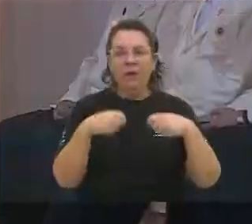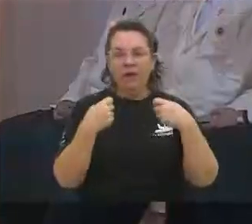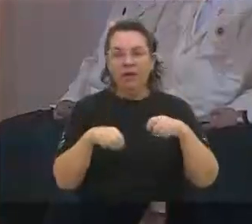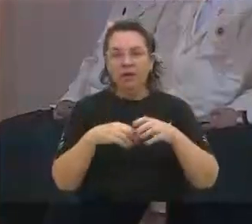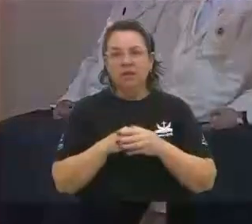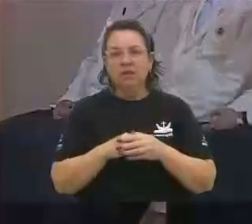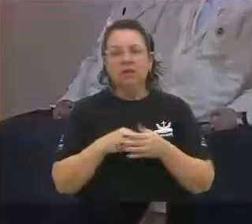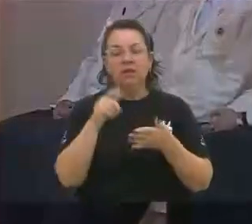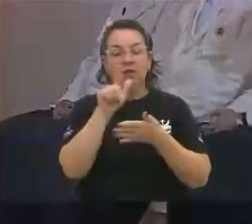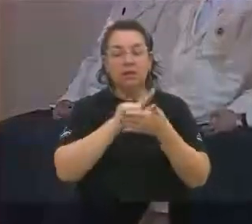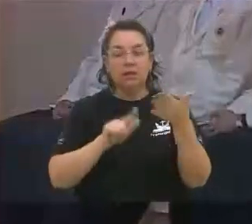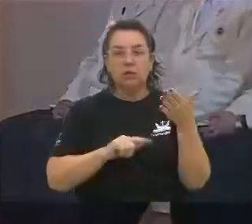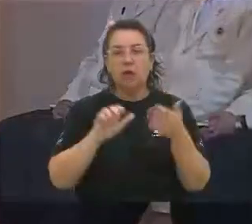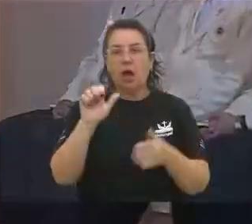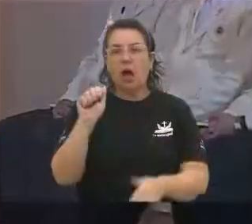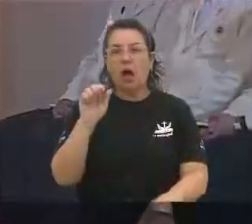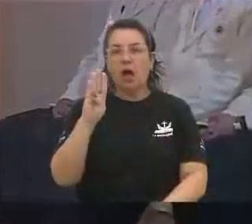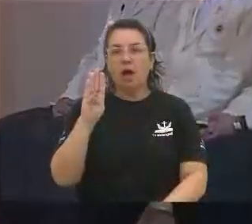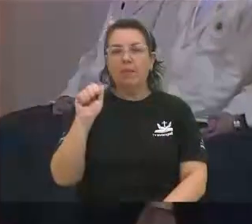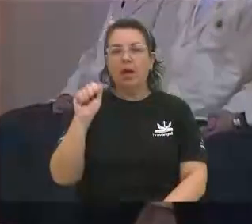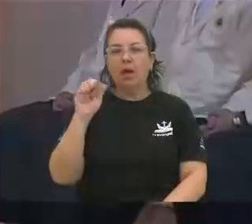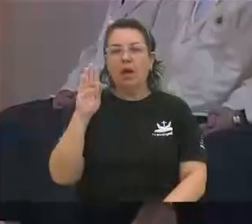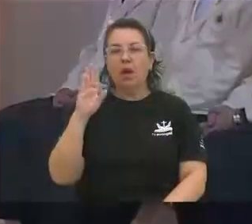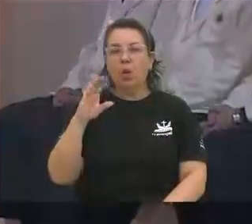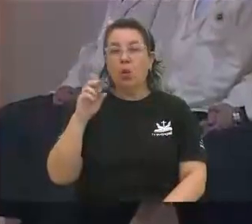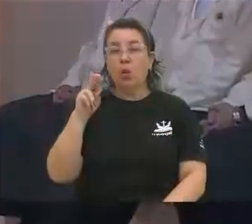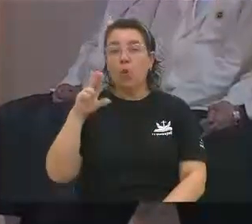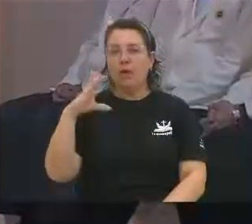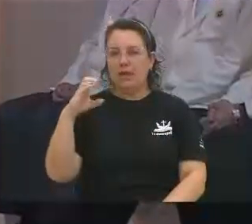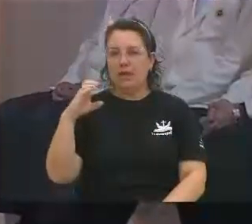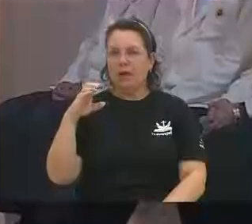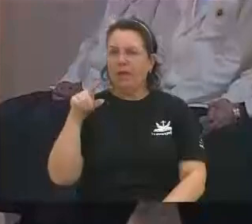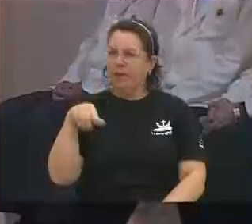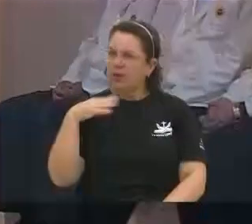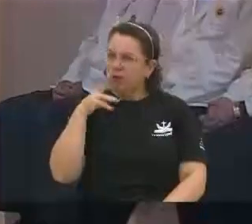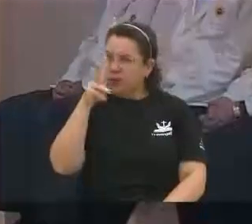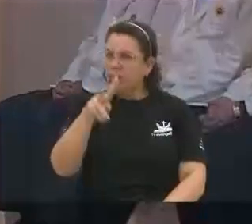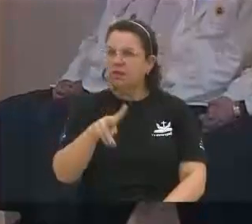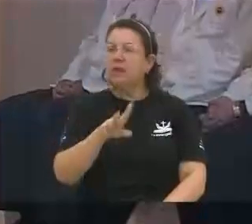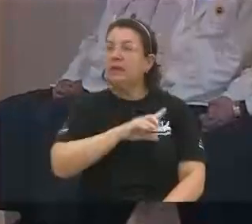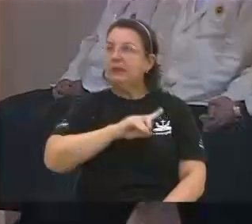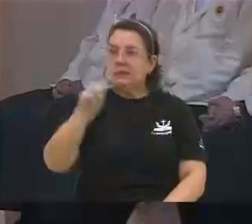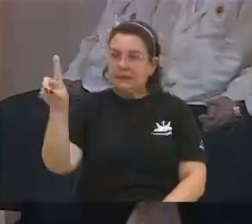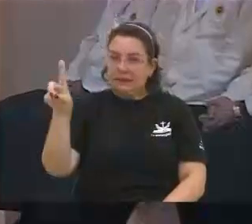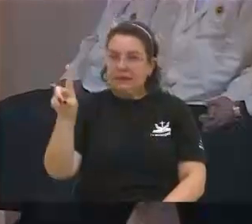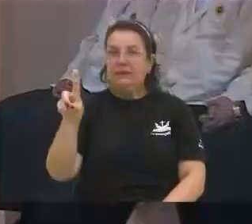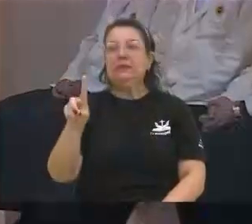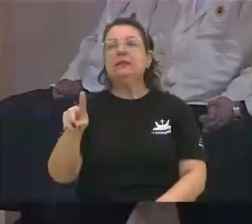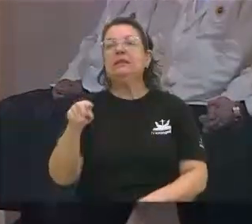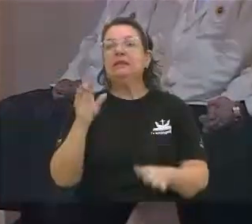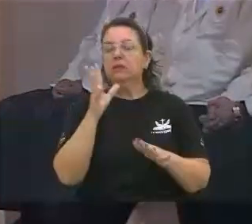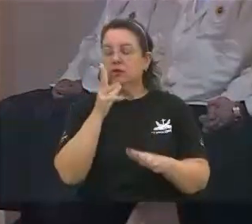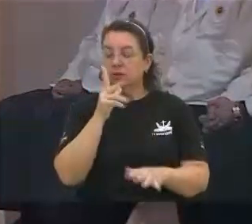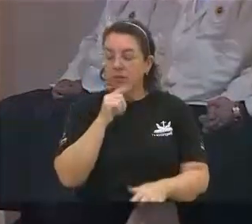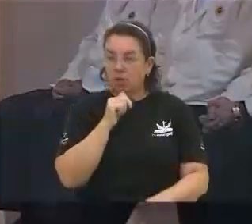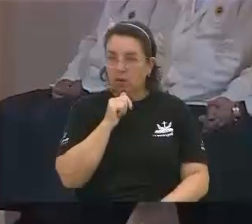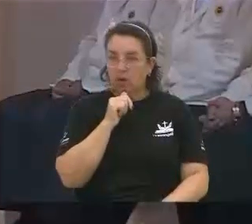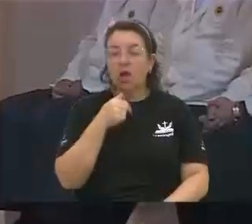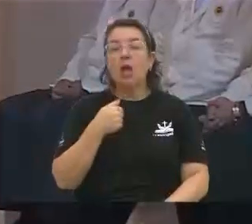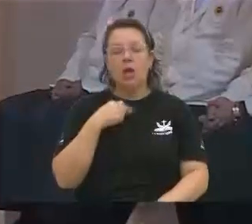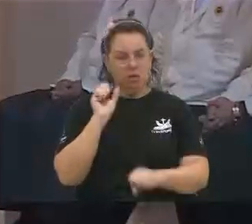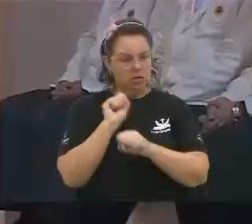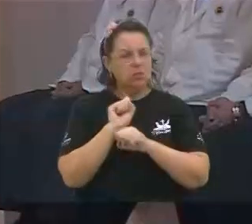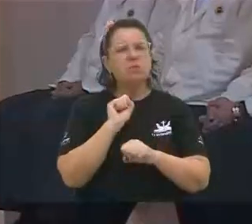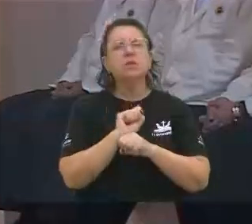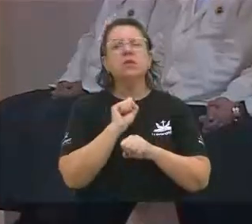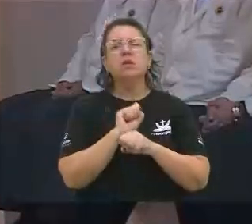a memória leitura de Habacuque Fortíssimo se Deus demorar vou